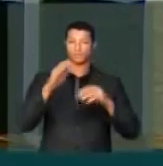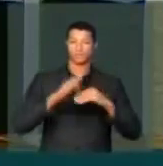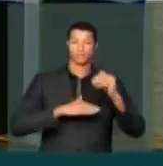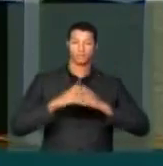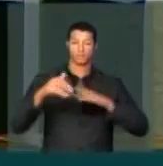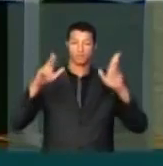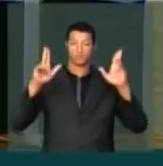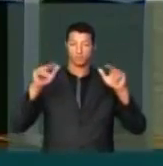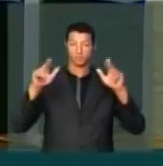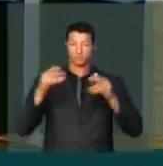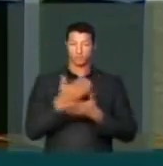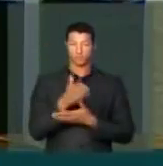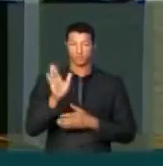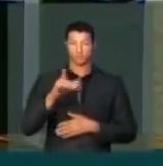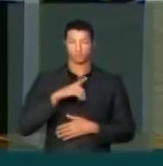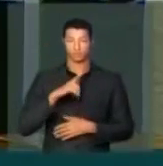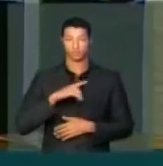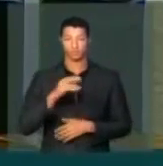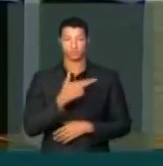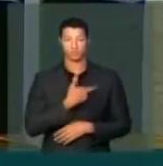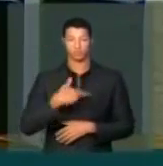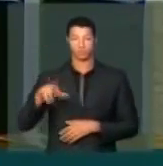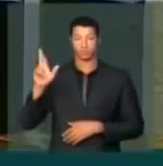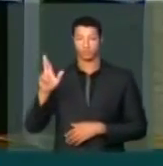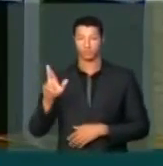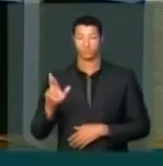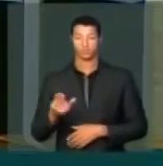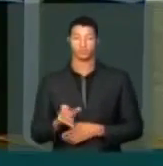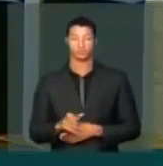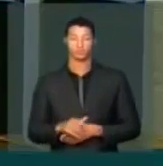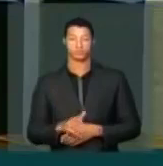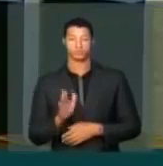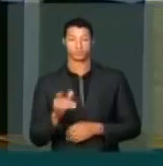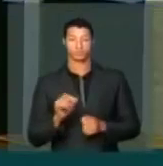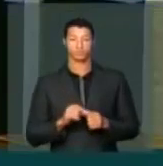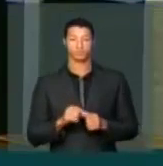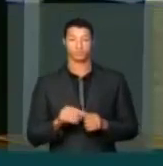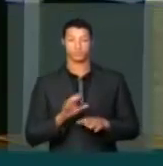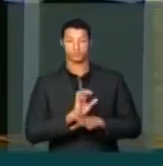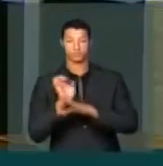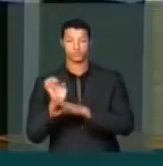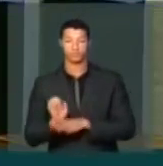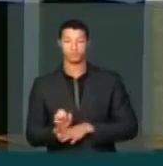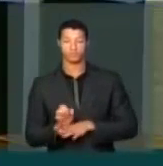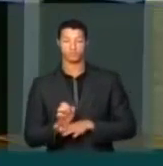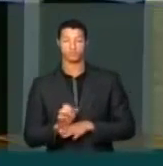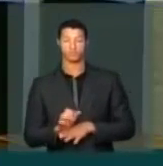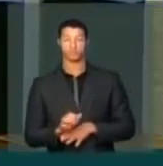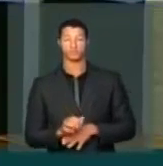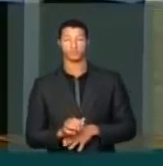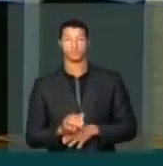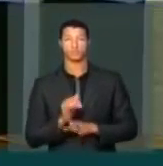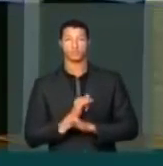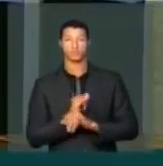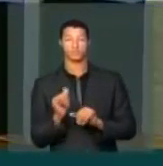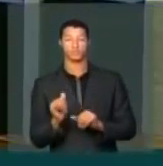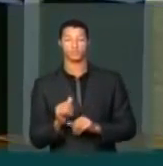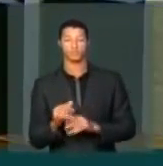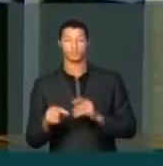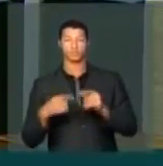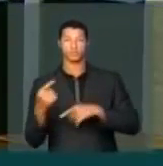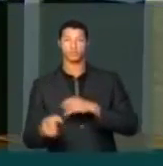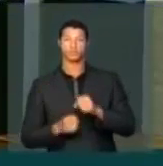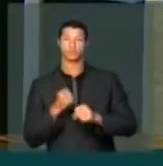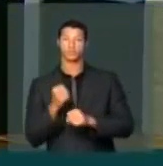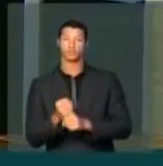tema. Já tivemos aqui uma religião oficial. Já fomos um Estado confessional, por assim dizer. Durante